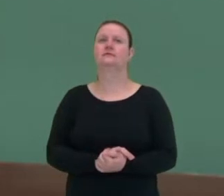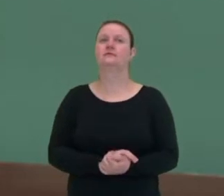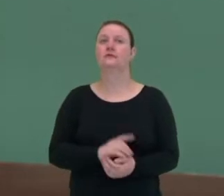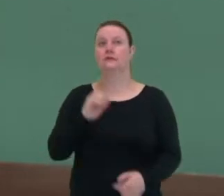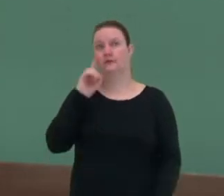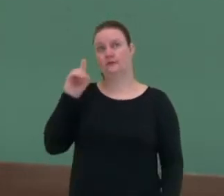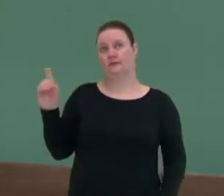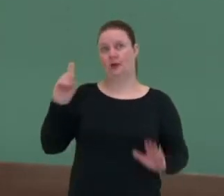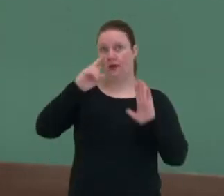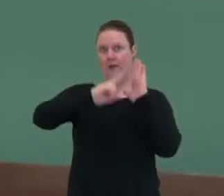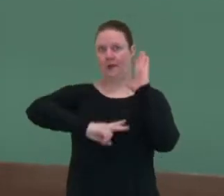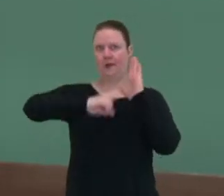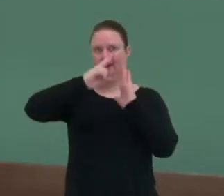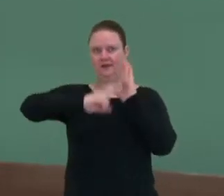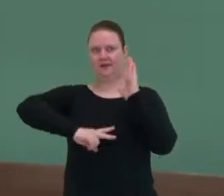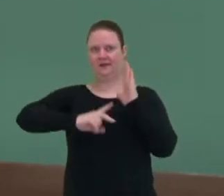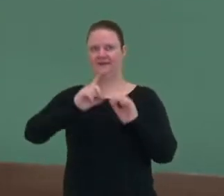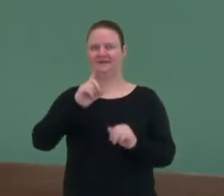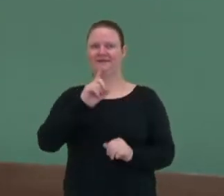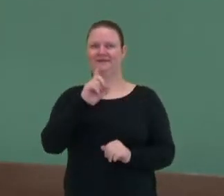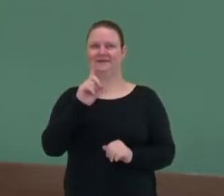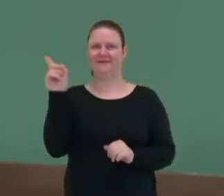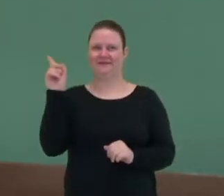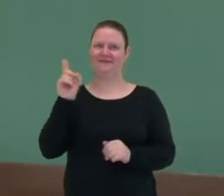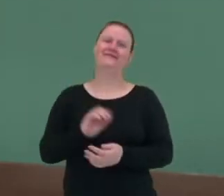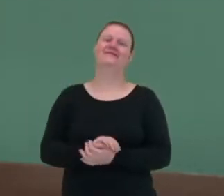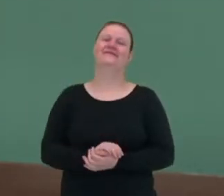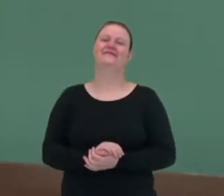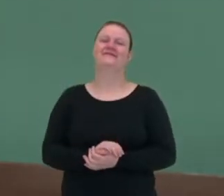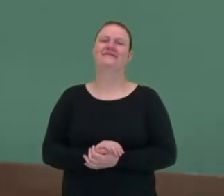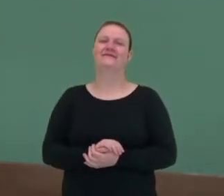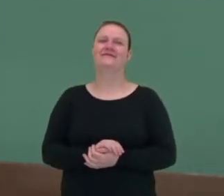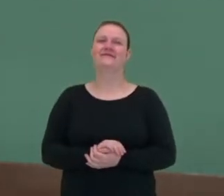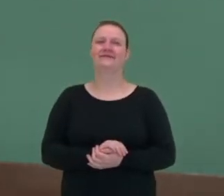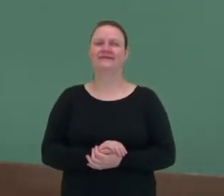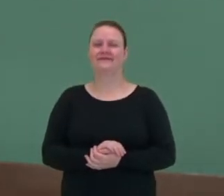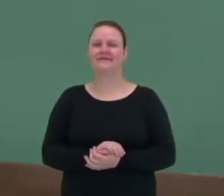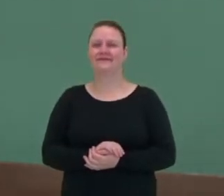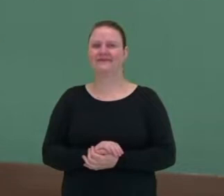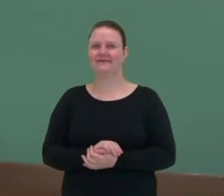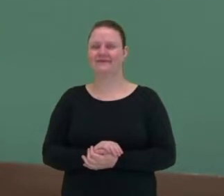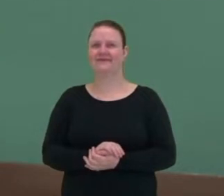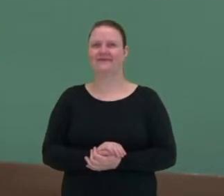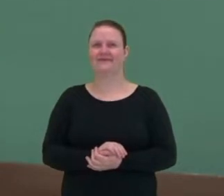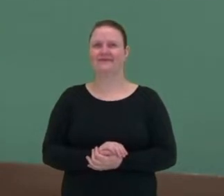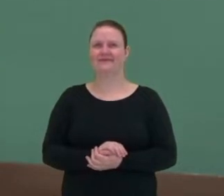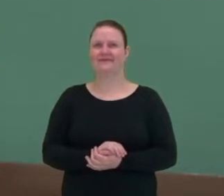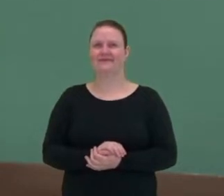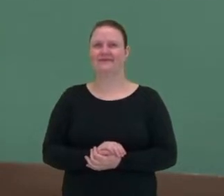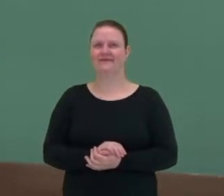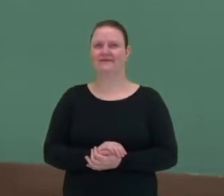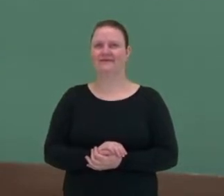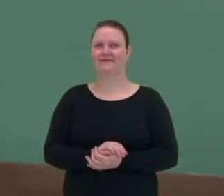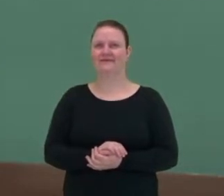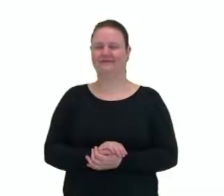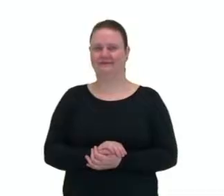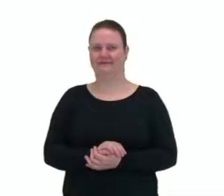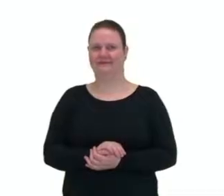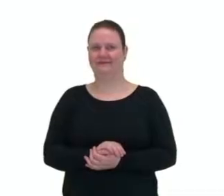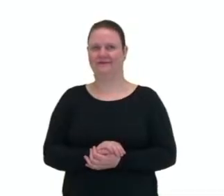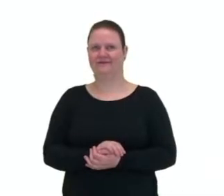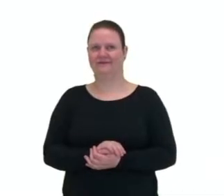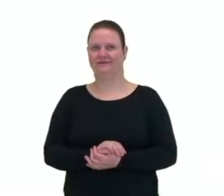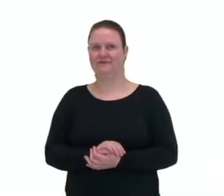modalidade esportiva que consiste em acertar uma flecha no alvo circular com o uso de um